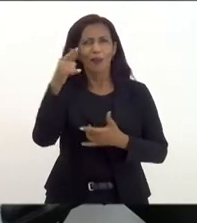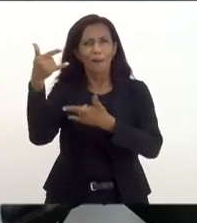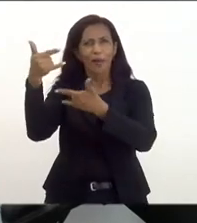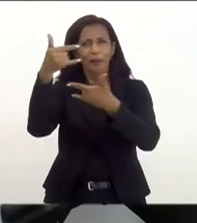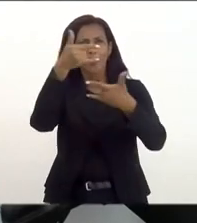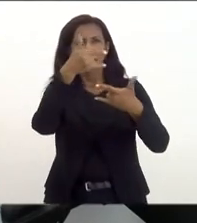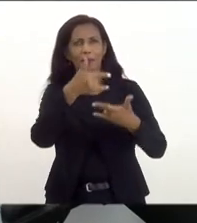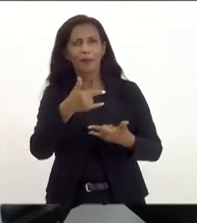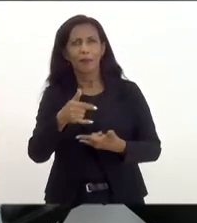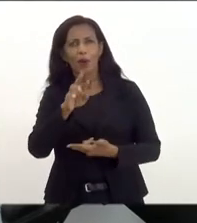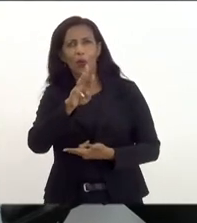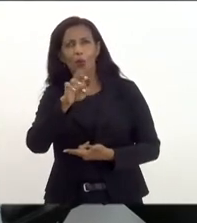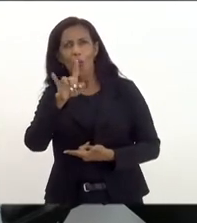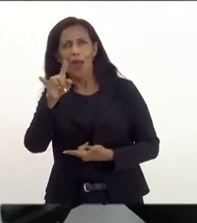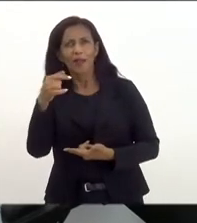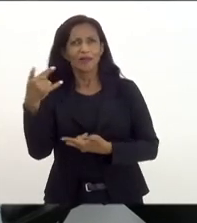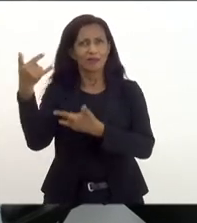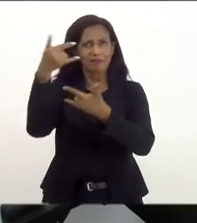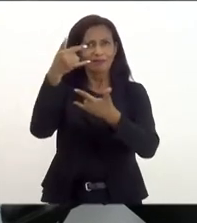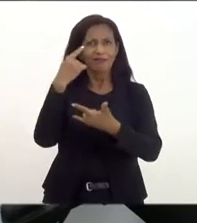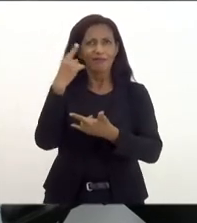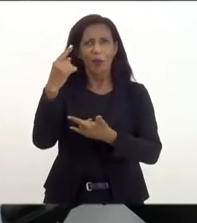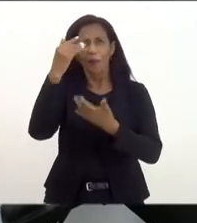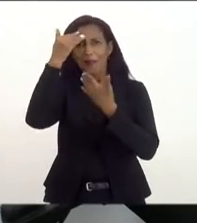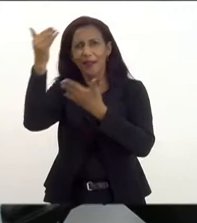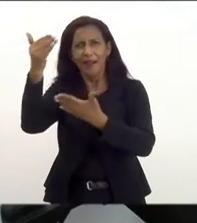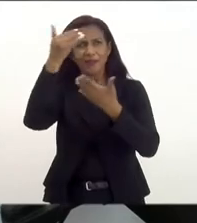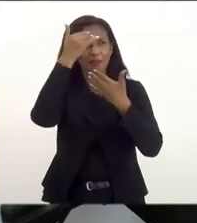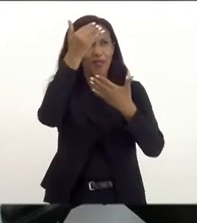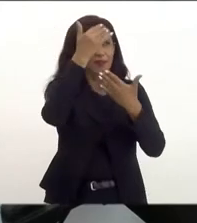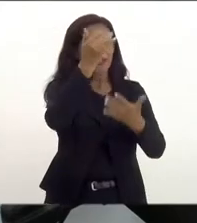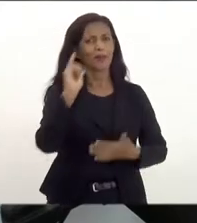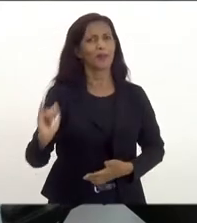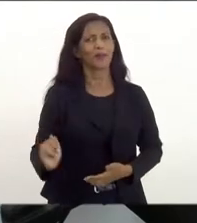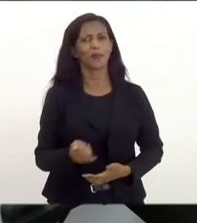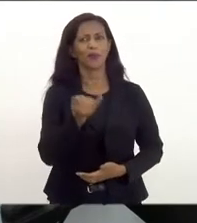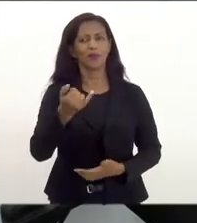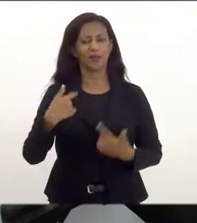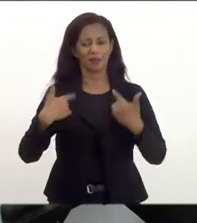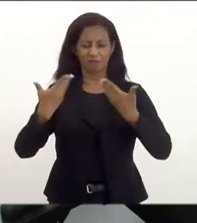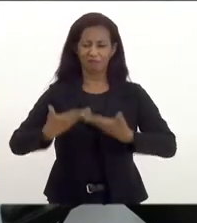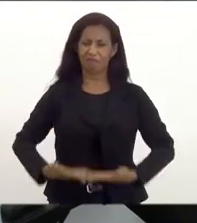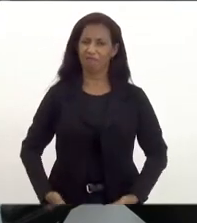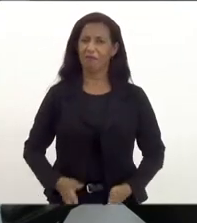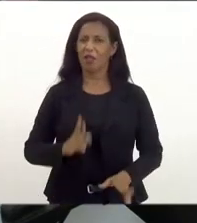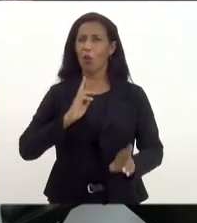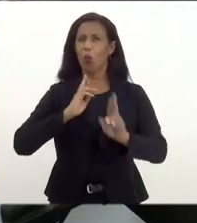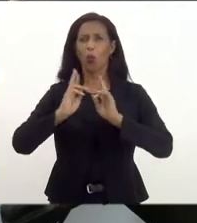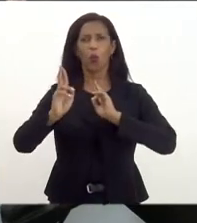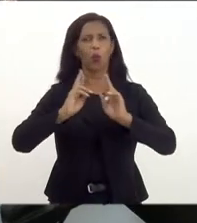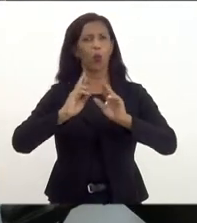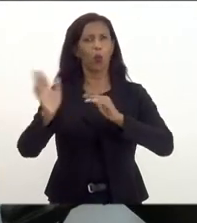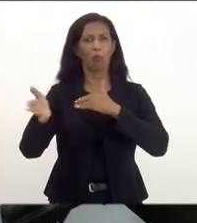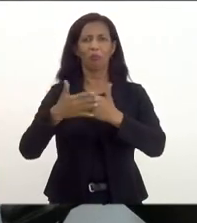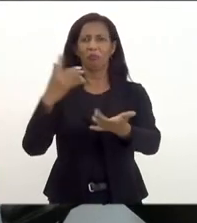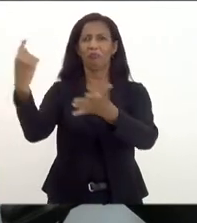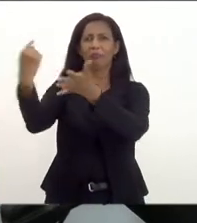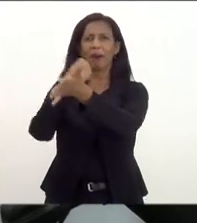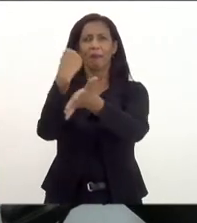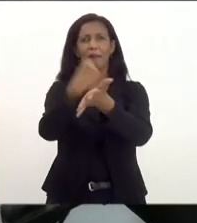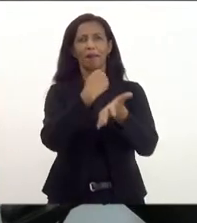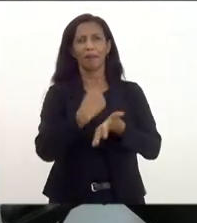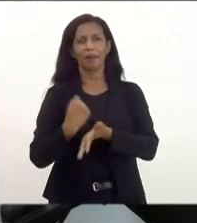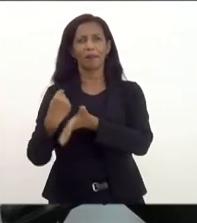o deputado Wellington também Vi obrigado pela oportunidade e eu estou aqui aberto a responder à pergunta de todos os